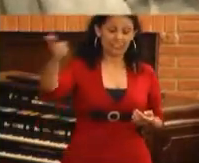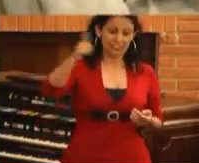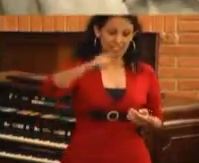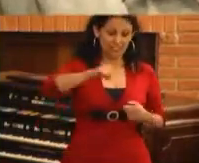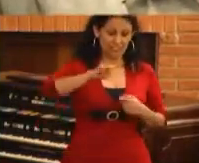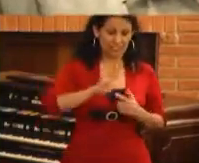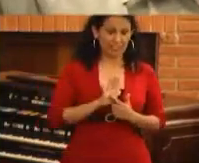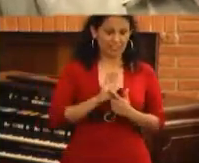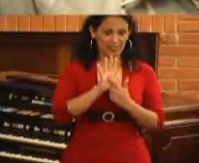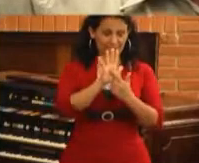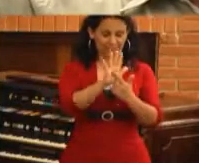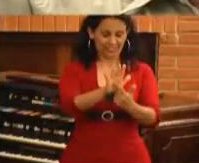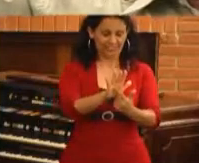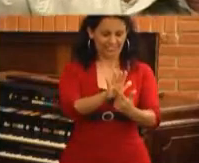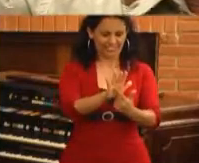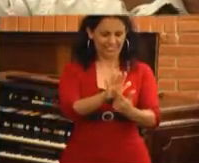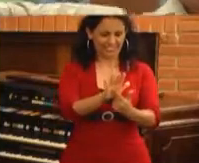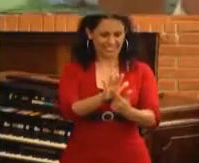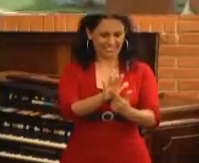pública,